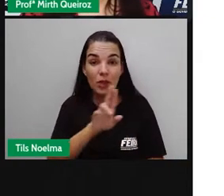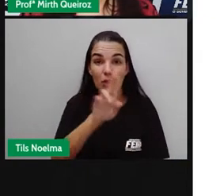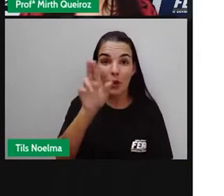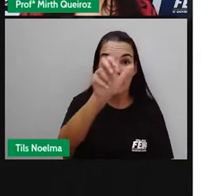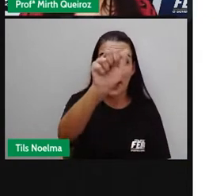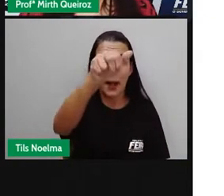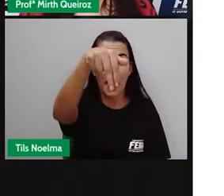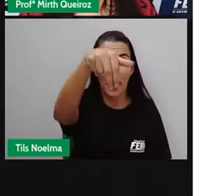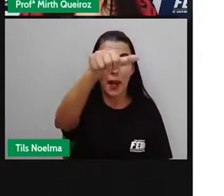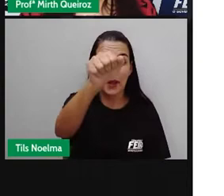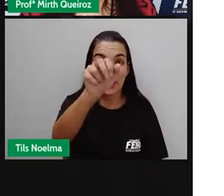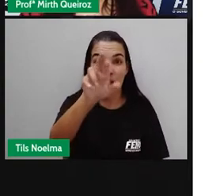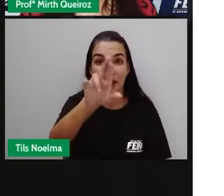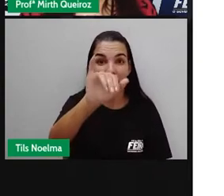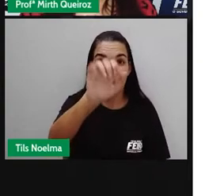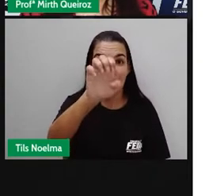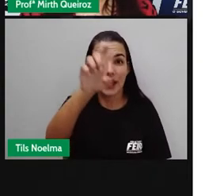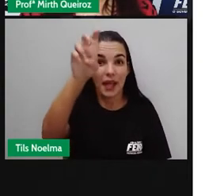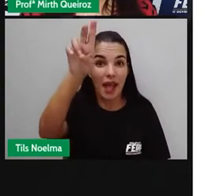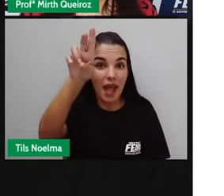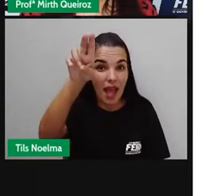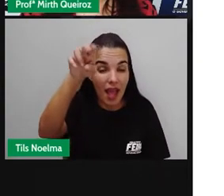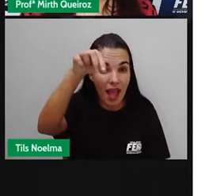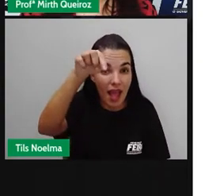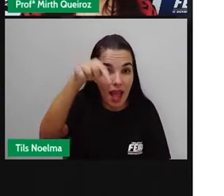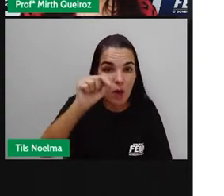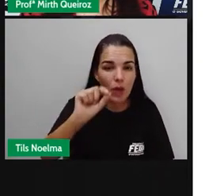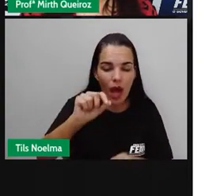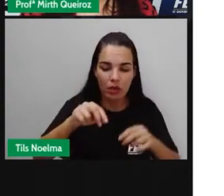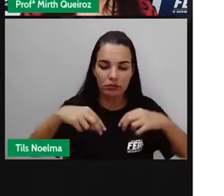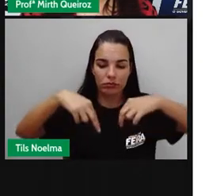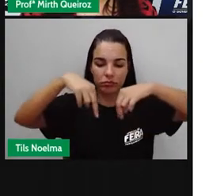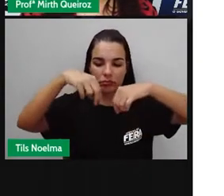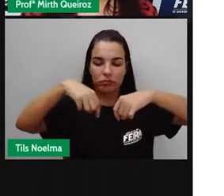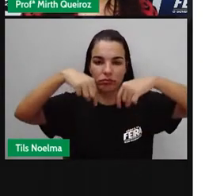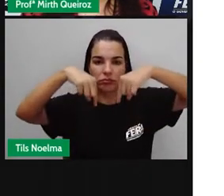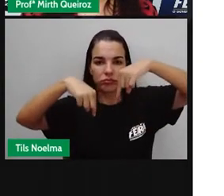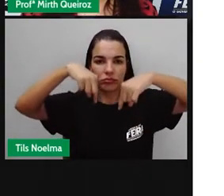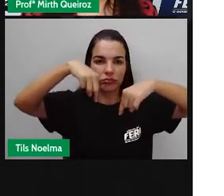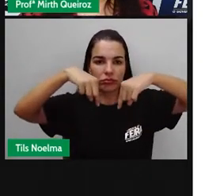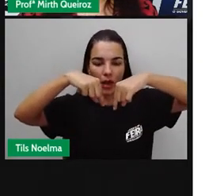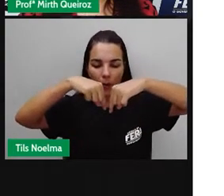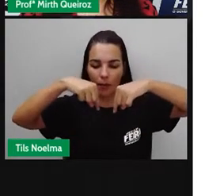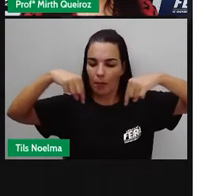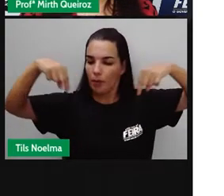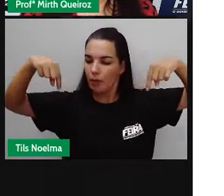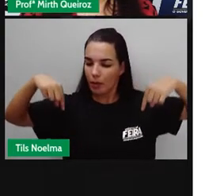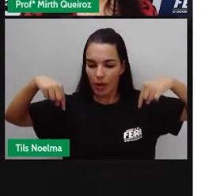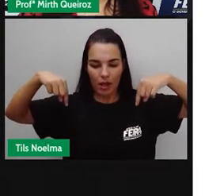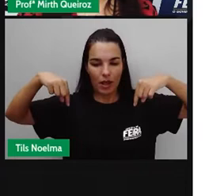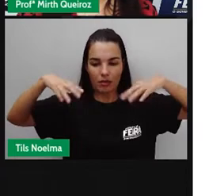Anarriê, outro passo, as damas e os cavalheiros eles se separam, formando duas colunas.